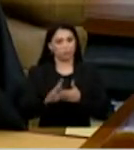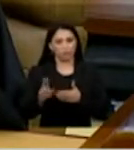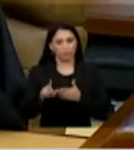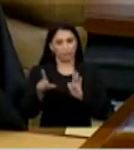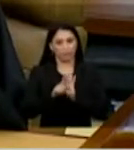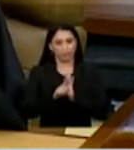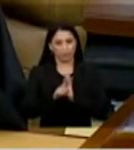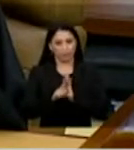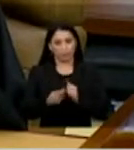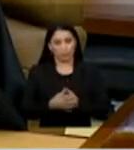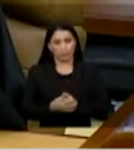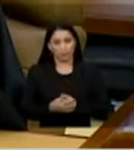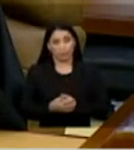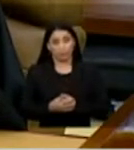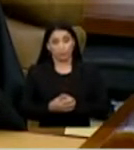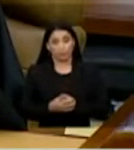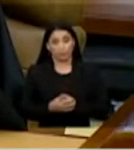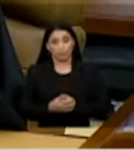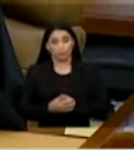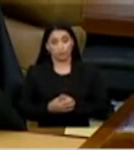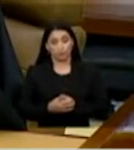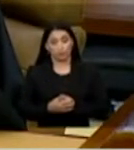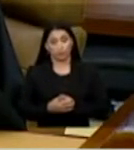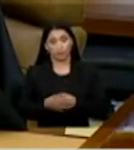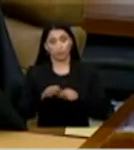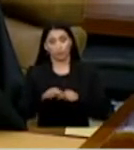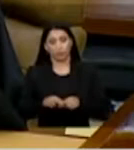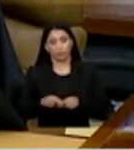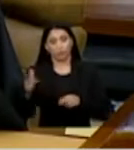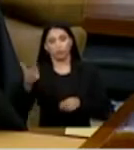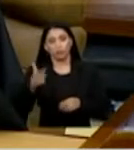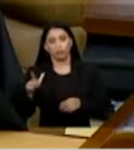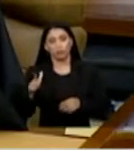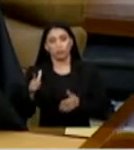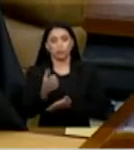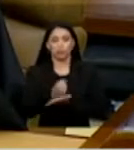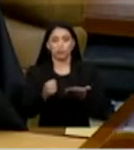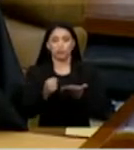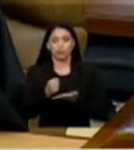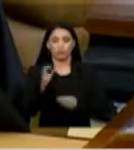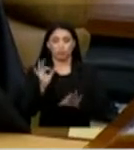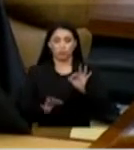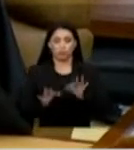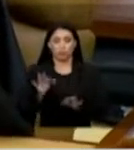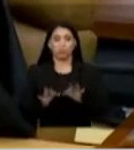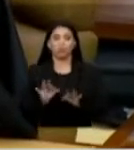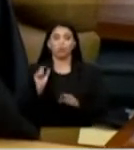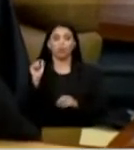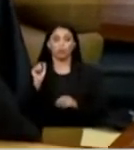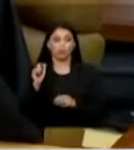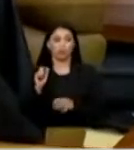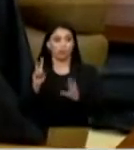reeleição deles. E essa definição, esse assentamento de poder, não passa pelo voto popular ou mesmo pelo apoio